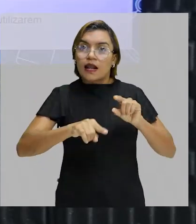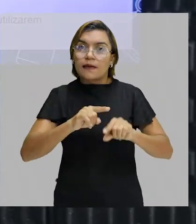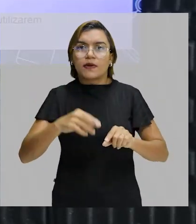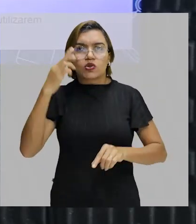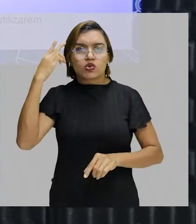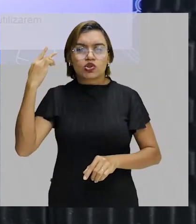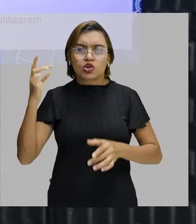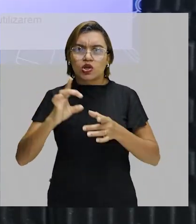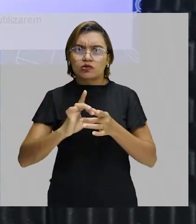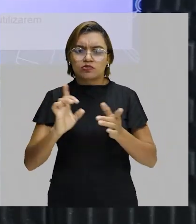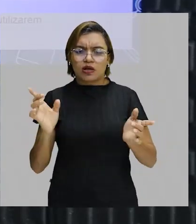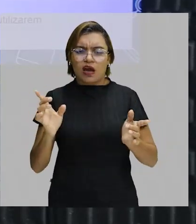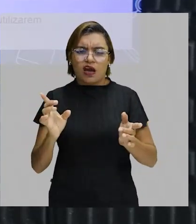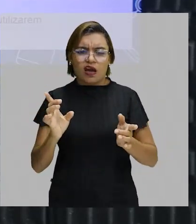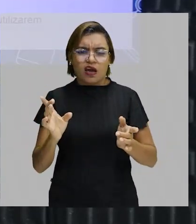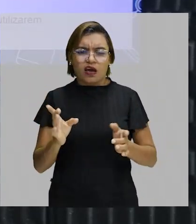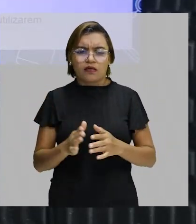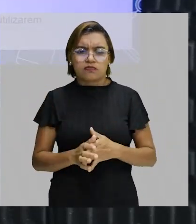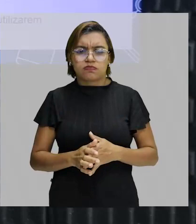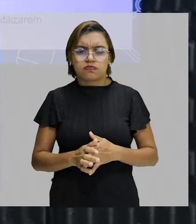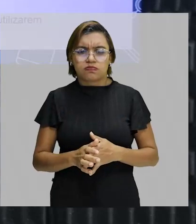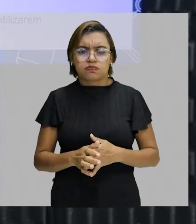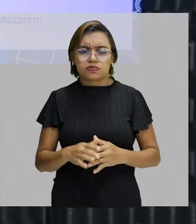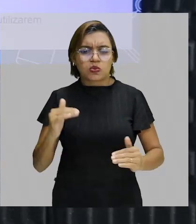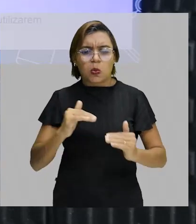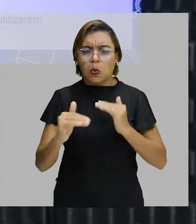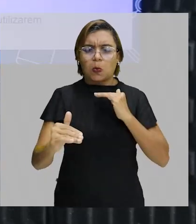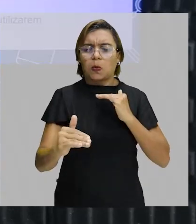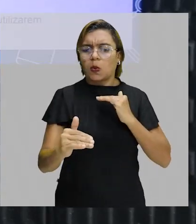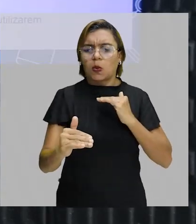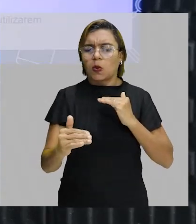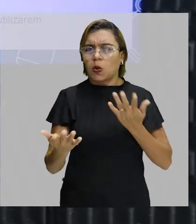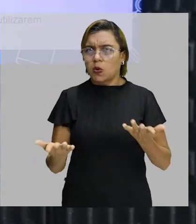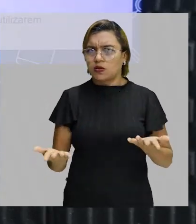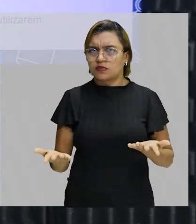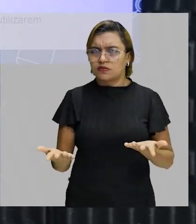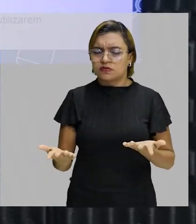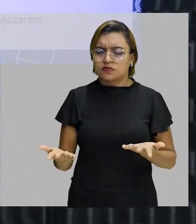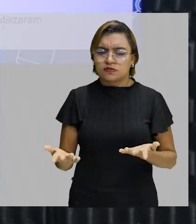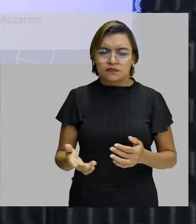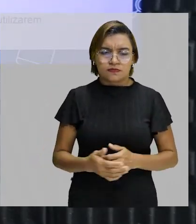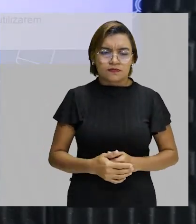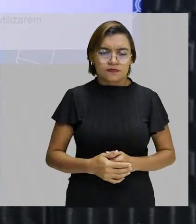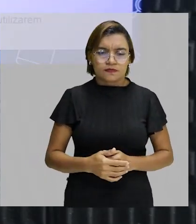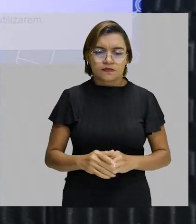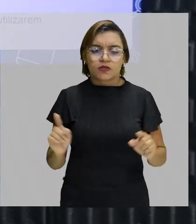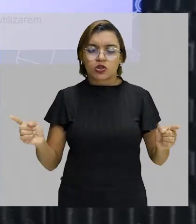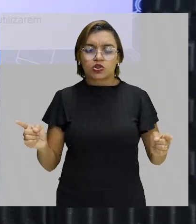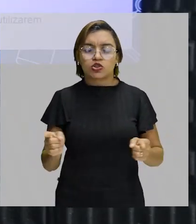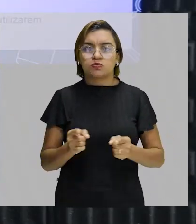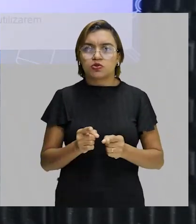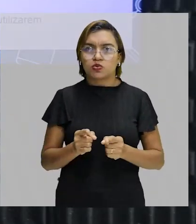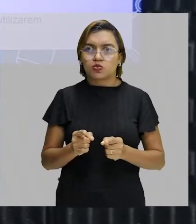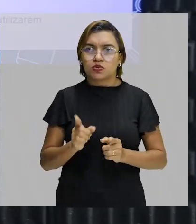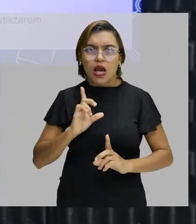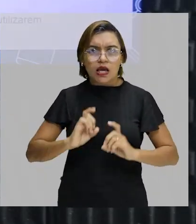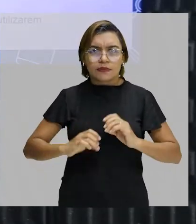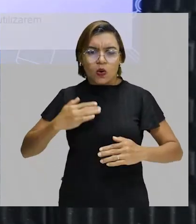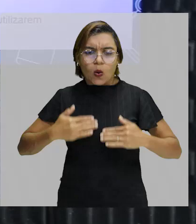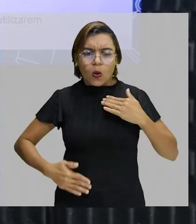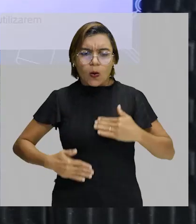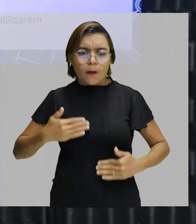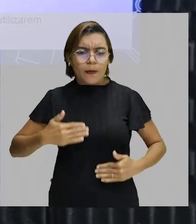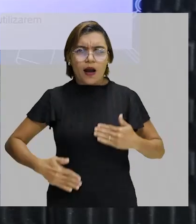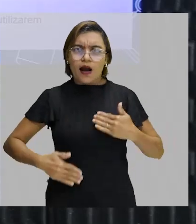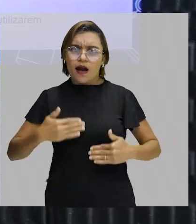da classificação, eu trouxe lá as danças históricas, como é que vai se desligar desses elementos. Reduzem a expressão corporal, jamais a